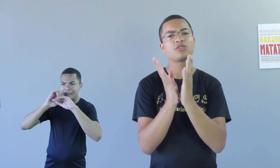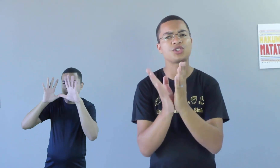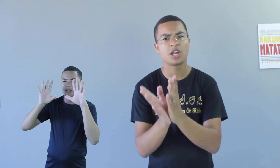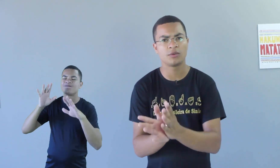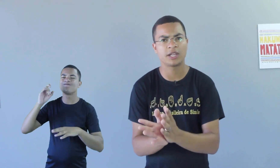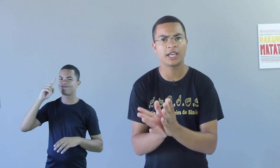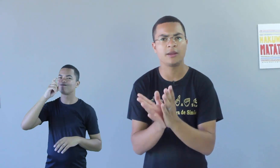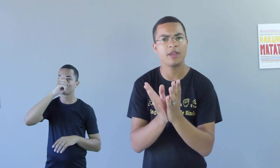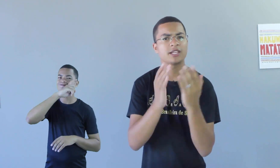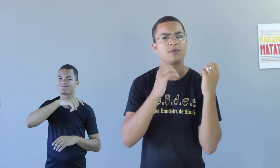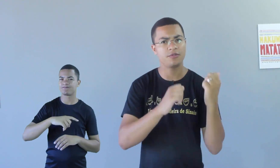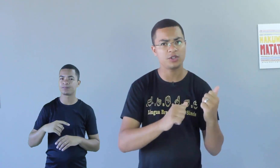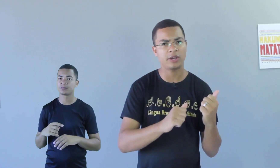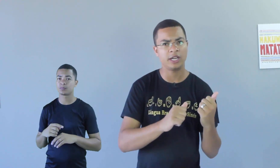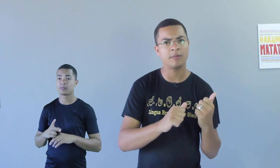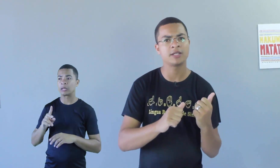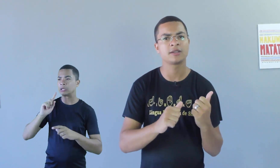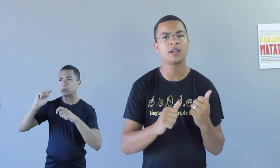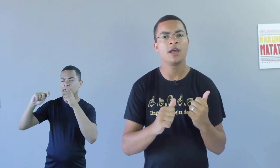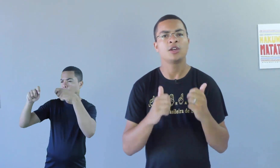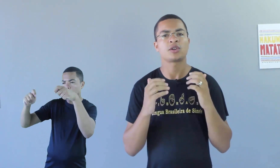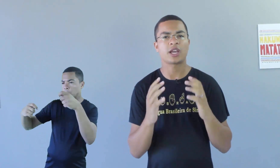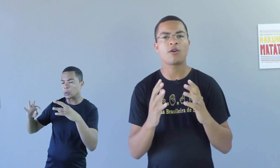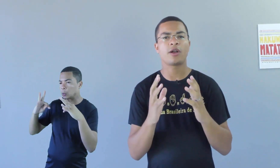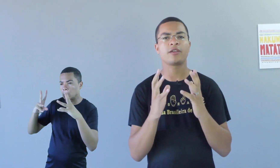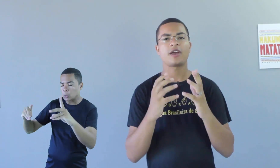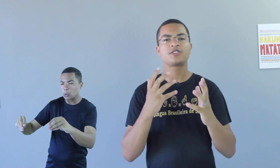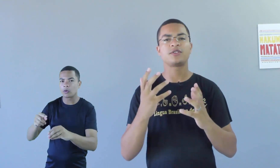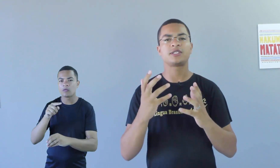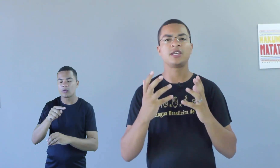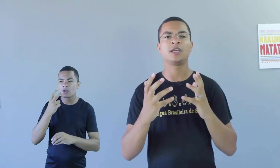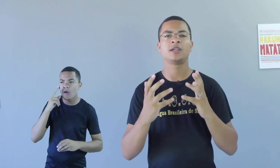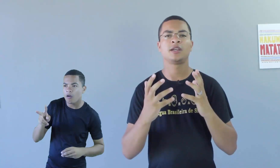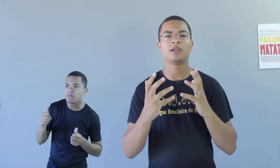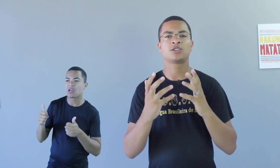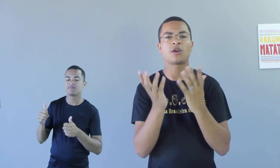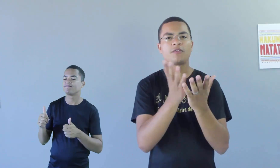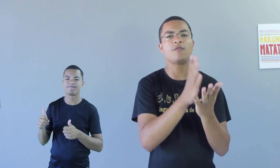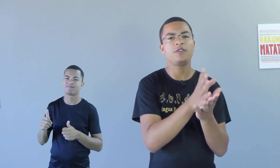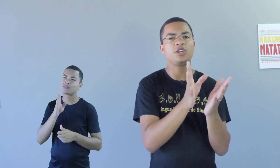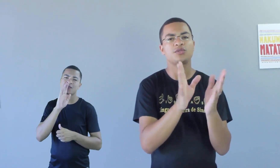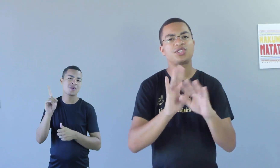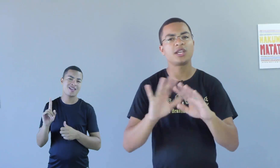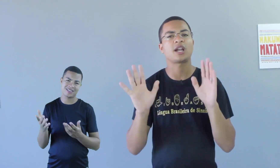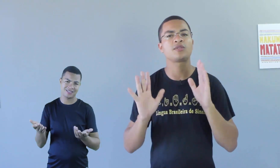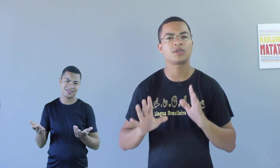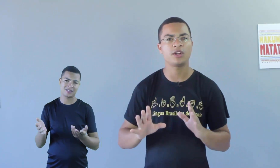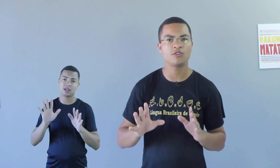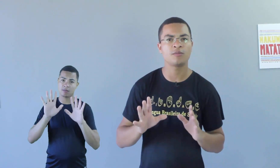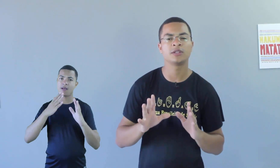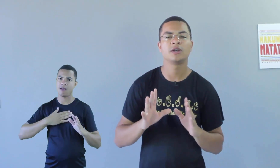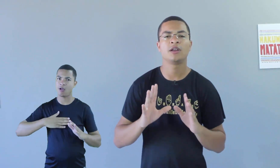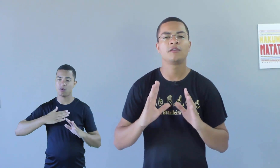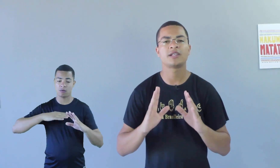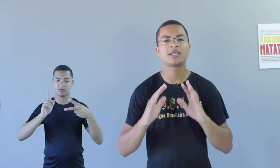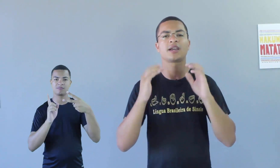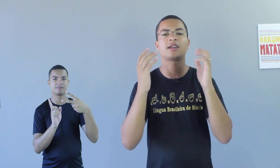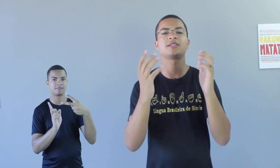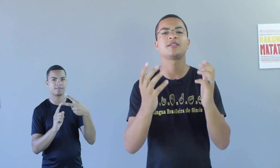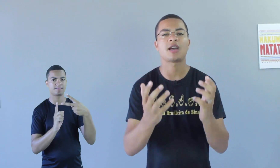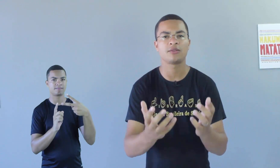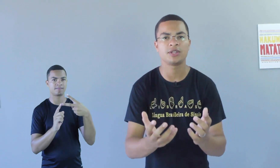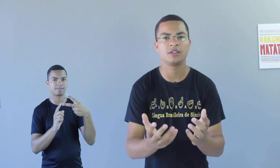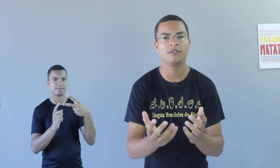acesso à tradução daquele mesmo vídeo em Libras, só que agora, ao invés de você só ver o vídeo sem tradução nenhuma, vai